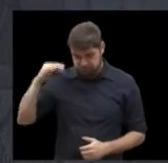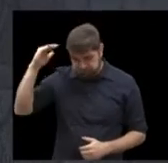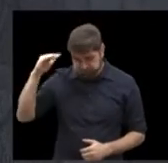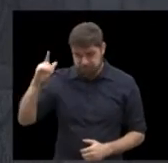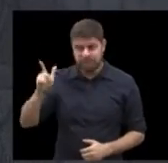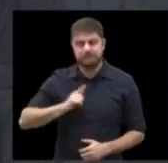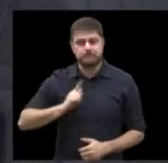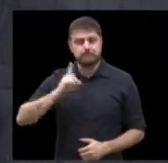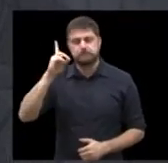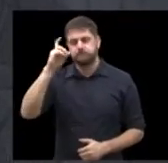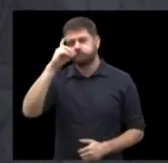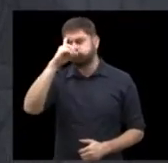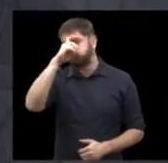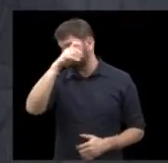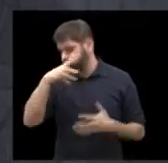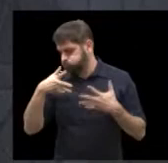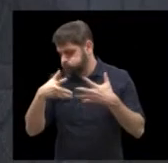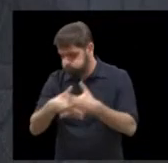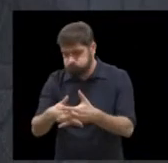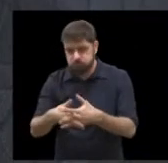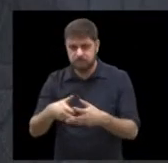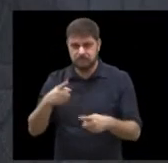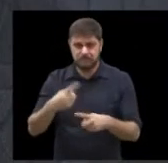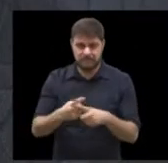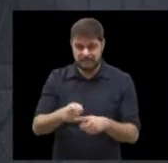complicações maiores. Porque você vai ter